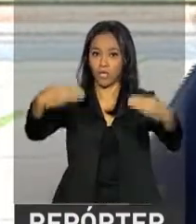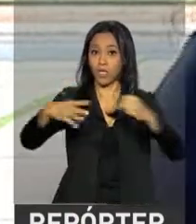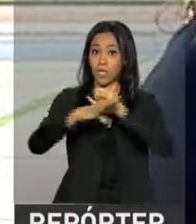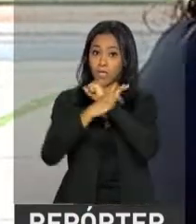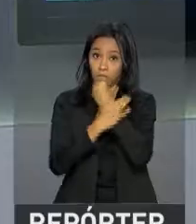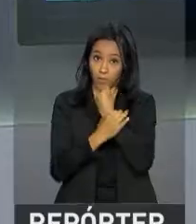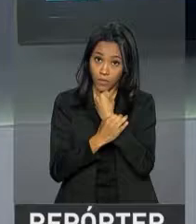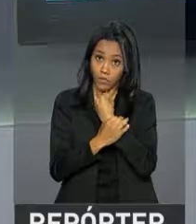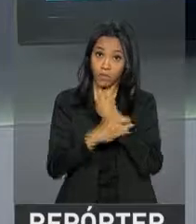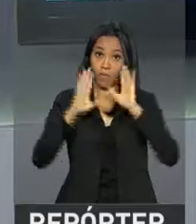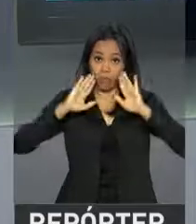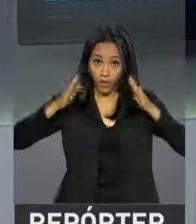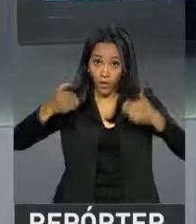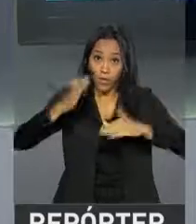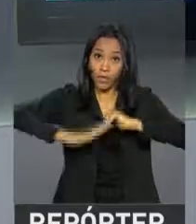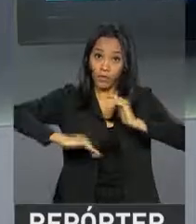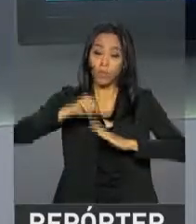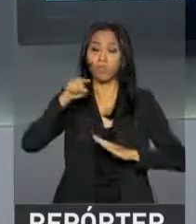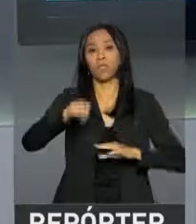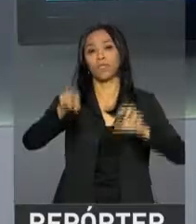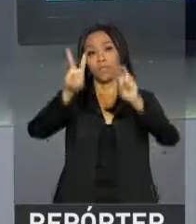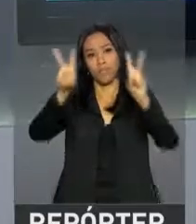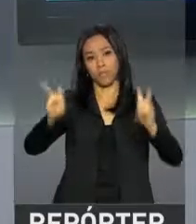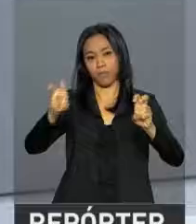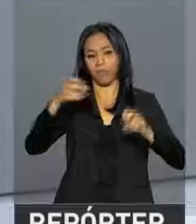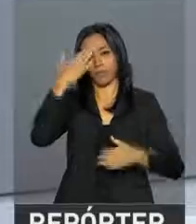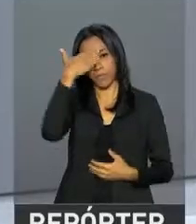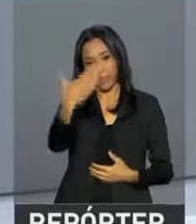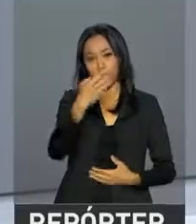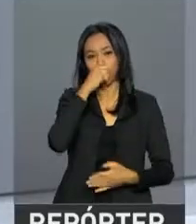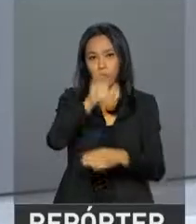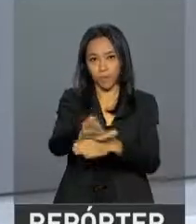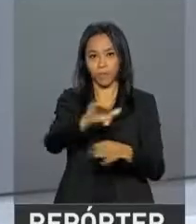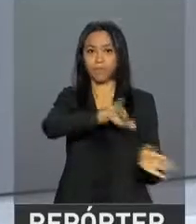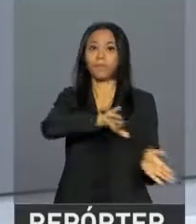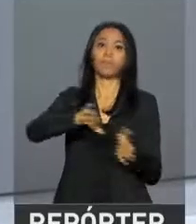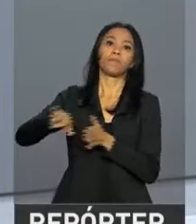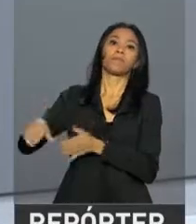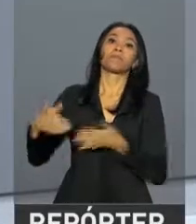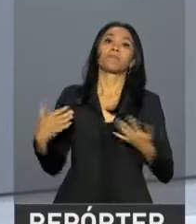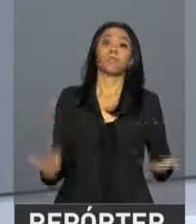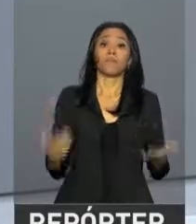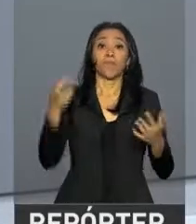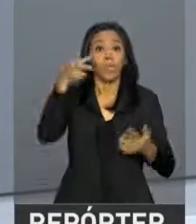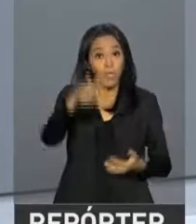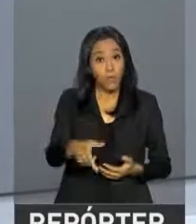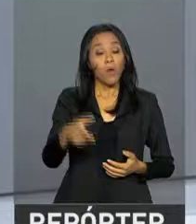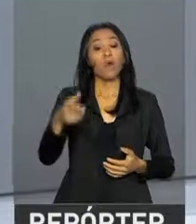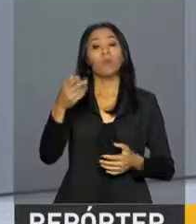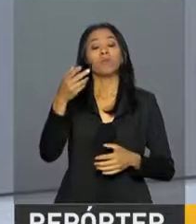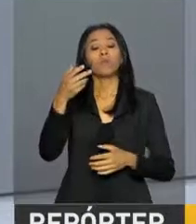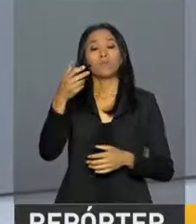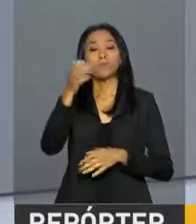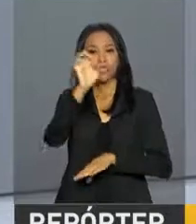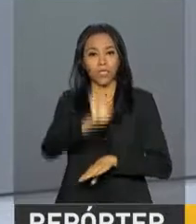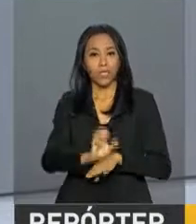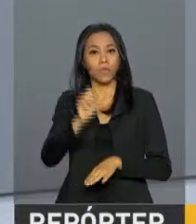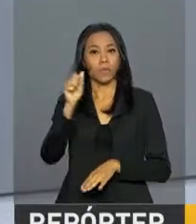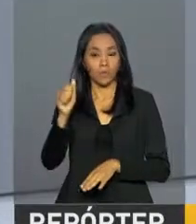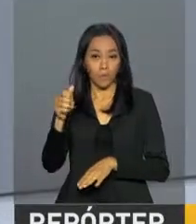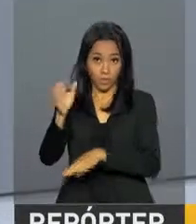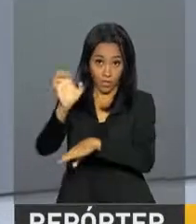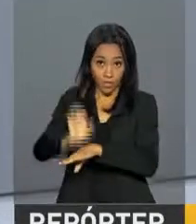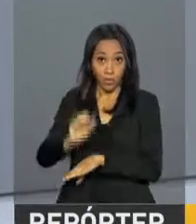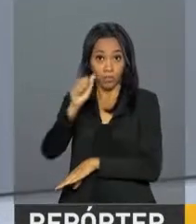assunto. Carol. Luana, obrigada. Uma boa tarde para você. Assim como o Rio de Janeiro, o Ceará passa por uma onda de